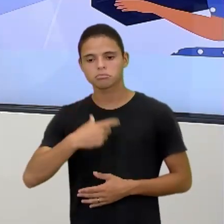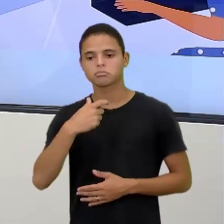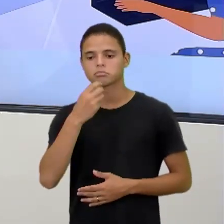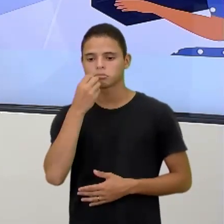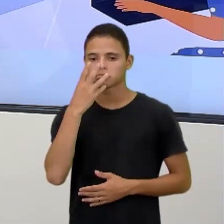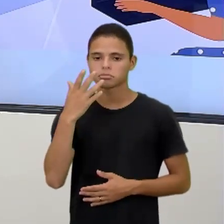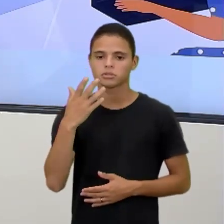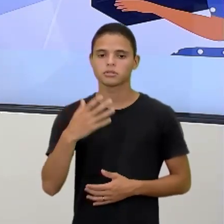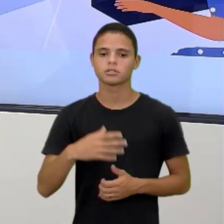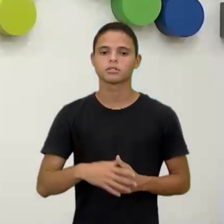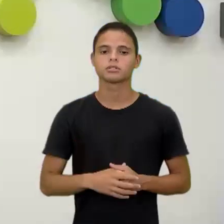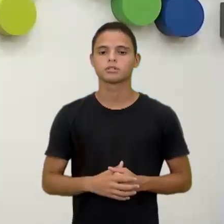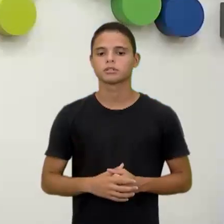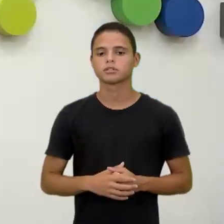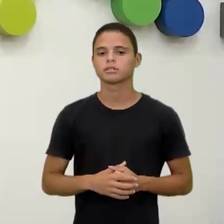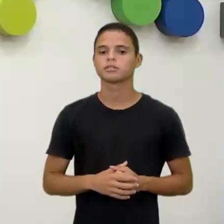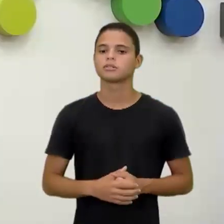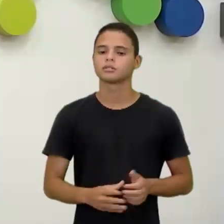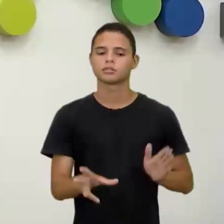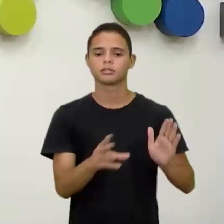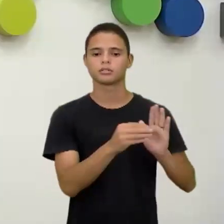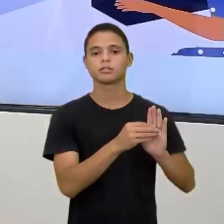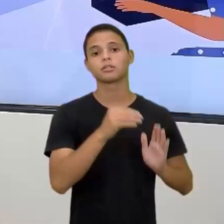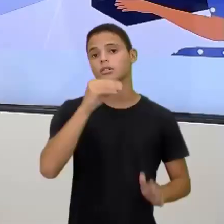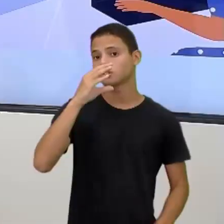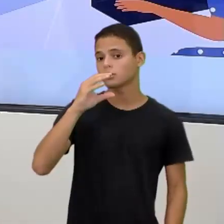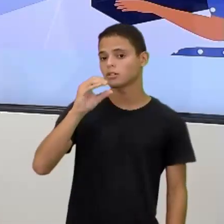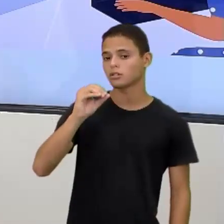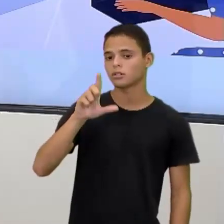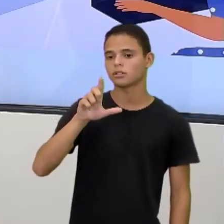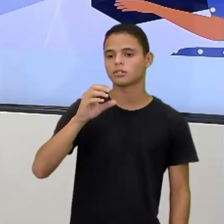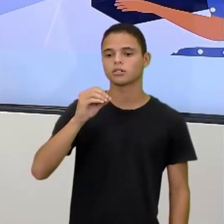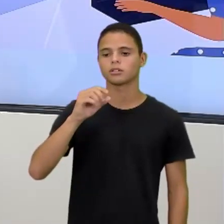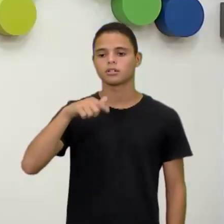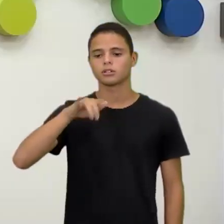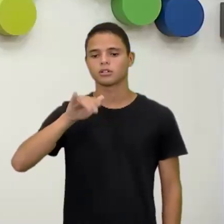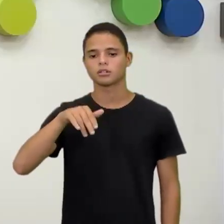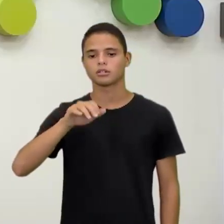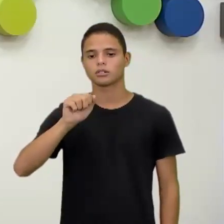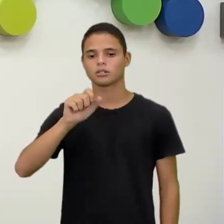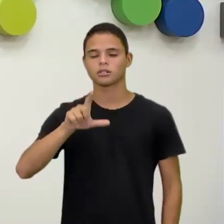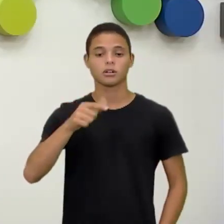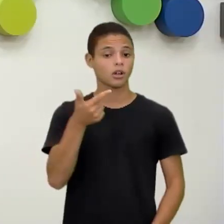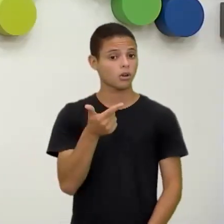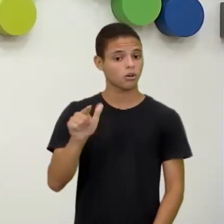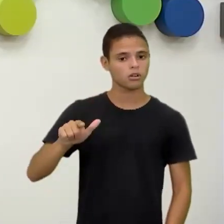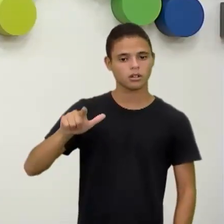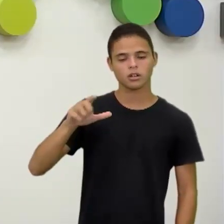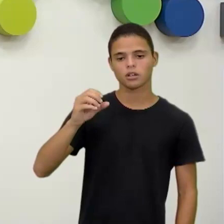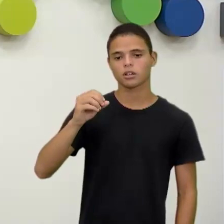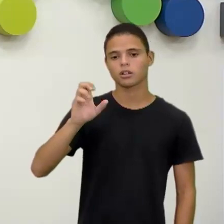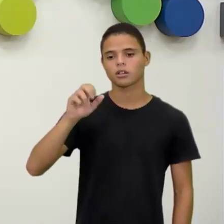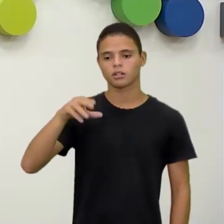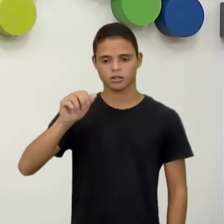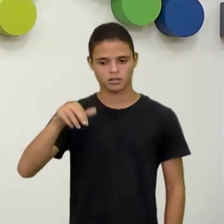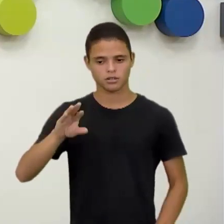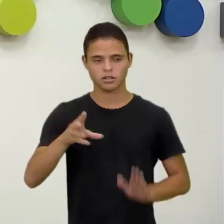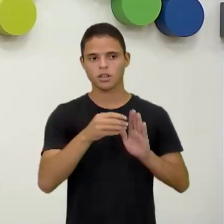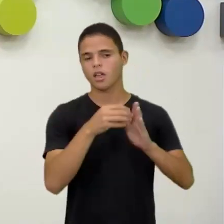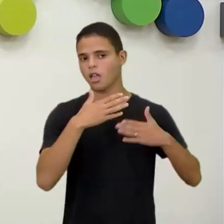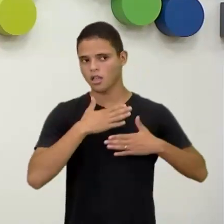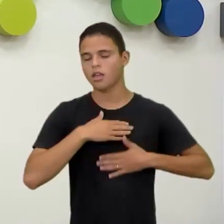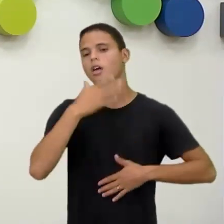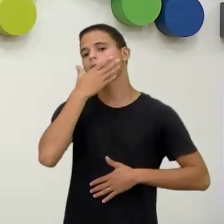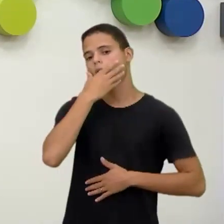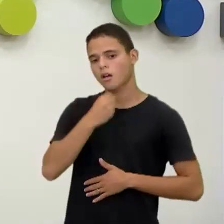tom coloquial. Sim, né? A gente vai falar sobre isso aí mais pra frente. Ó, tem mais uma aqui do Leonardo. Eu sou um garoto, tenho